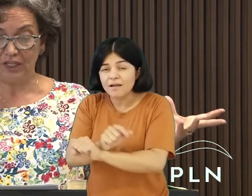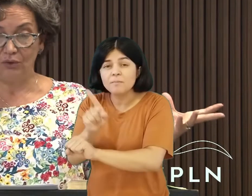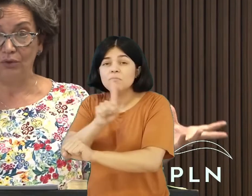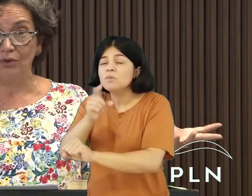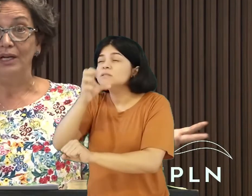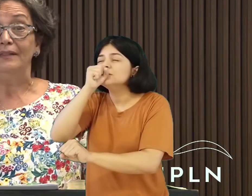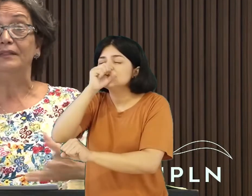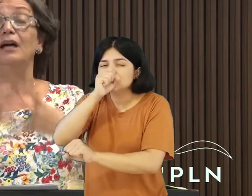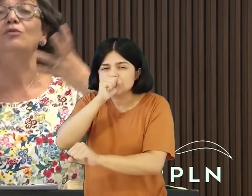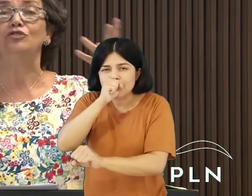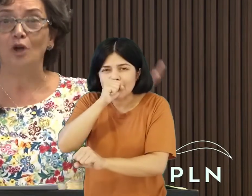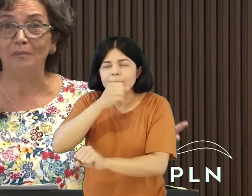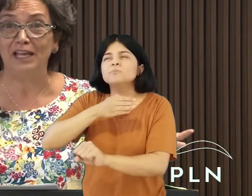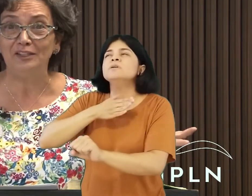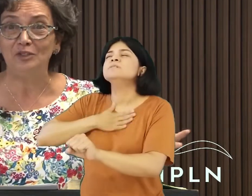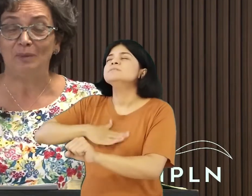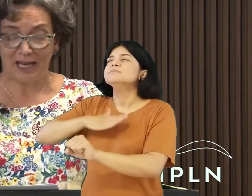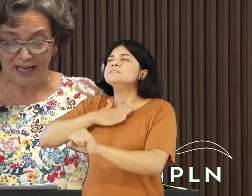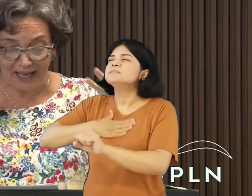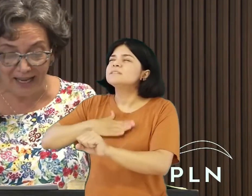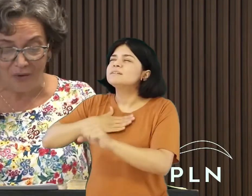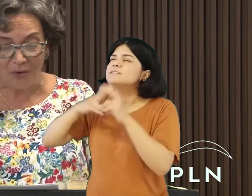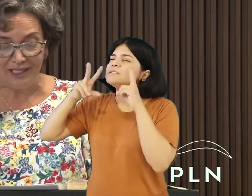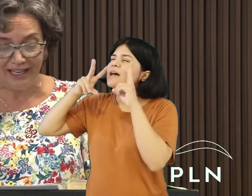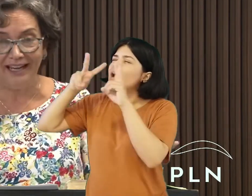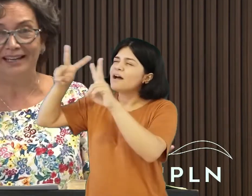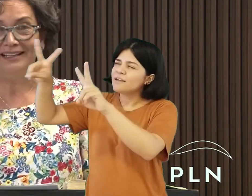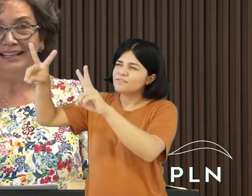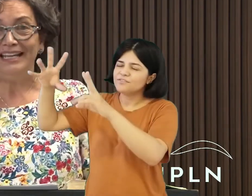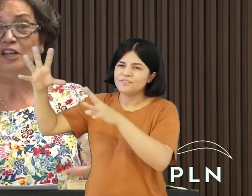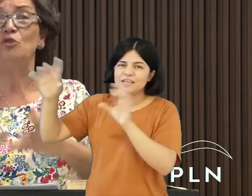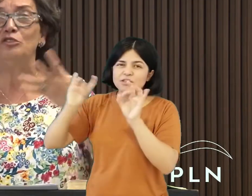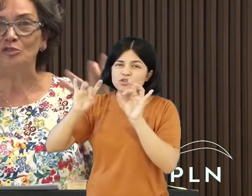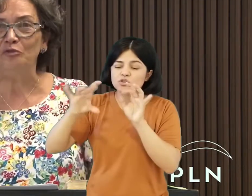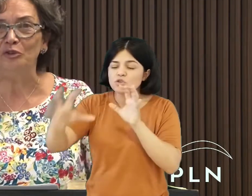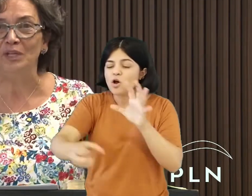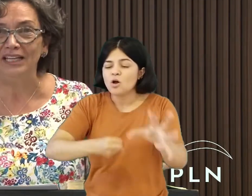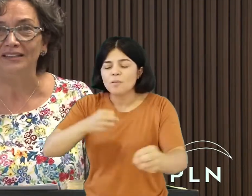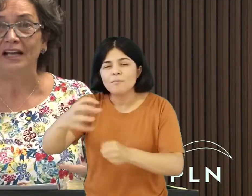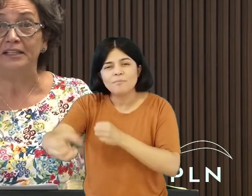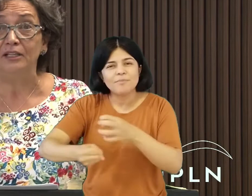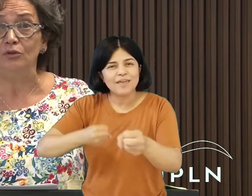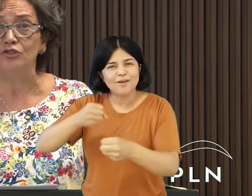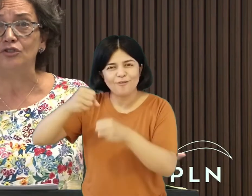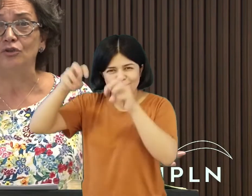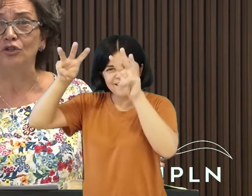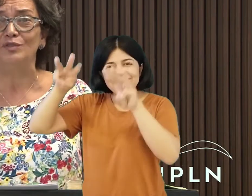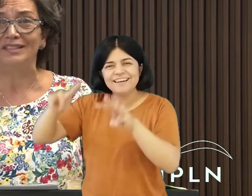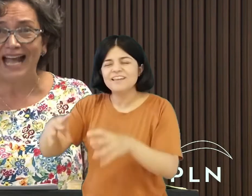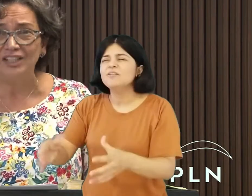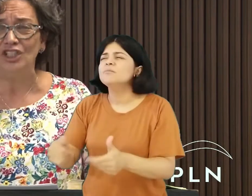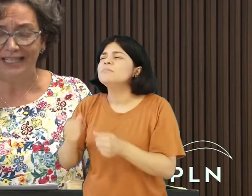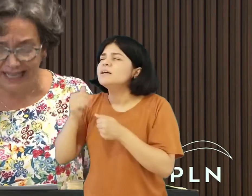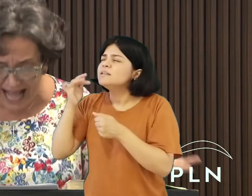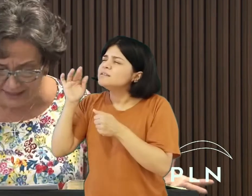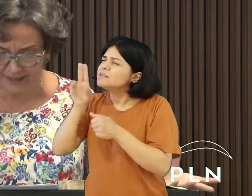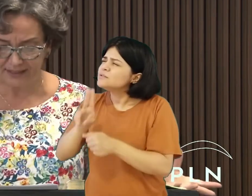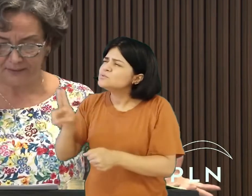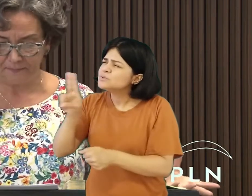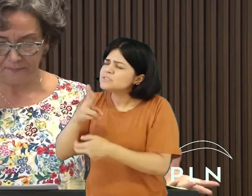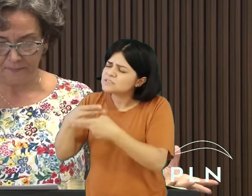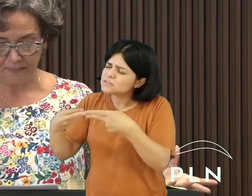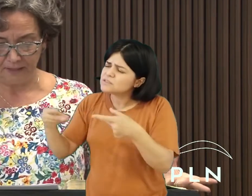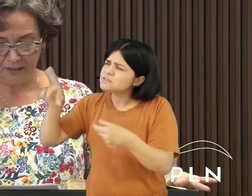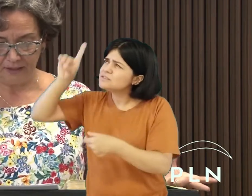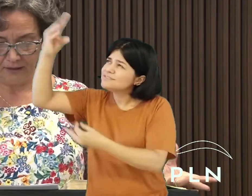do Senhor, tão somente para recolher e usufruir daquilo que o Senhor nos dá de